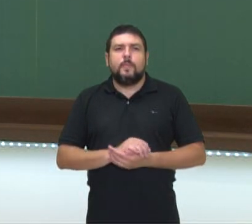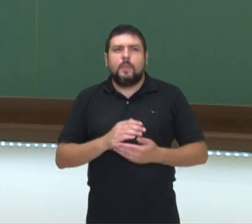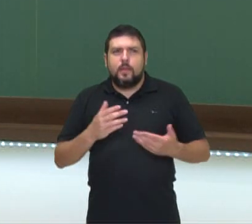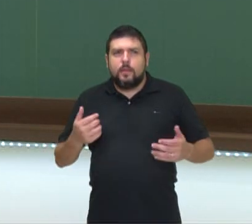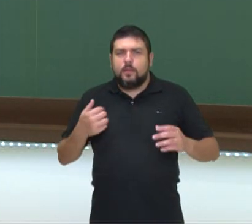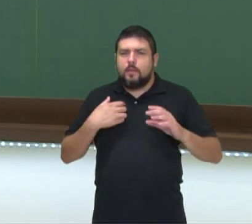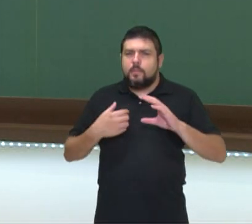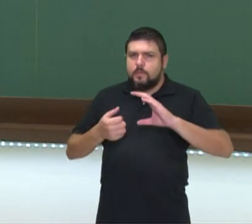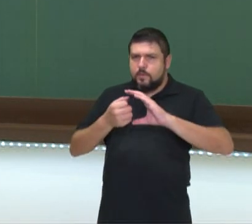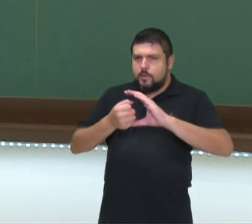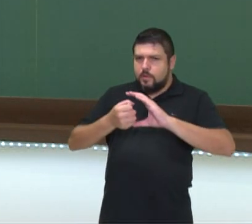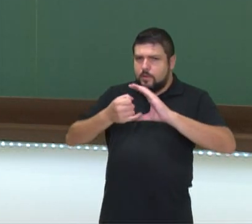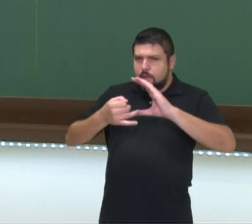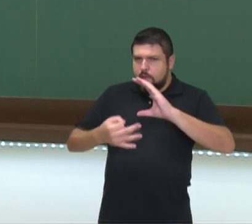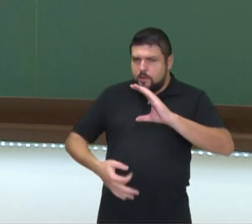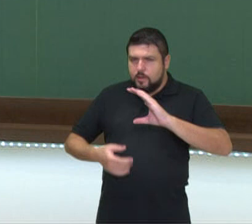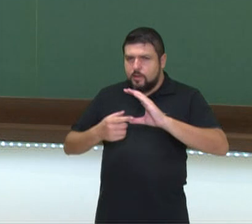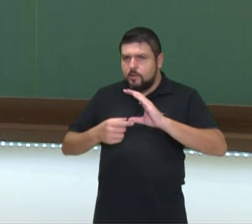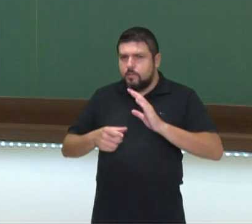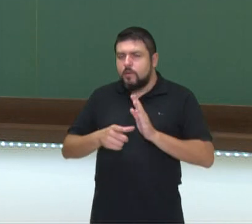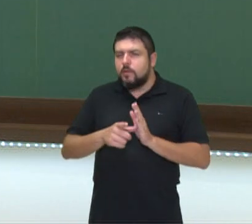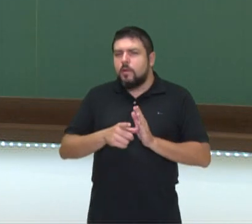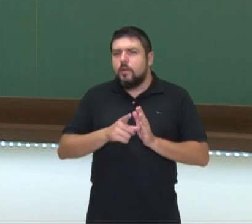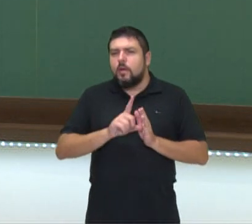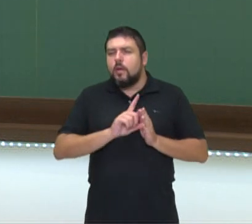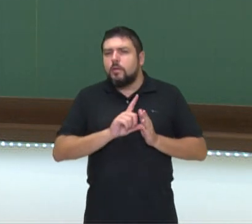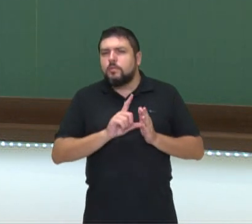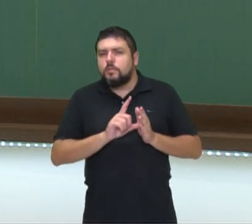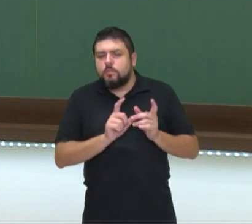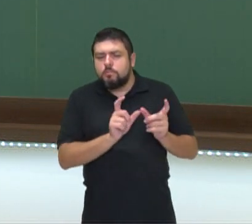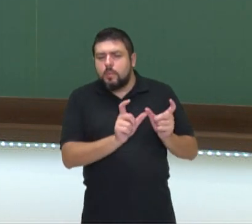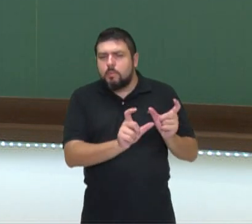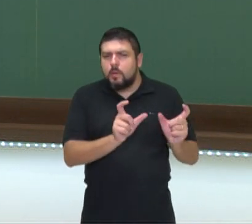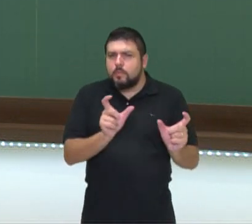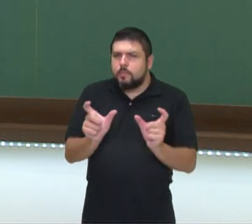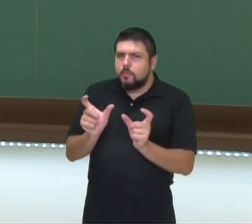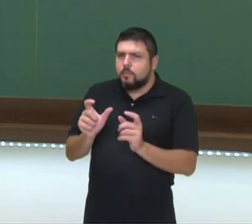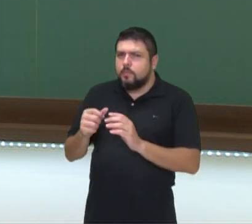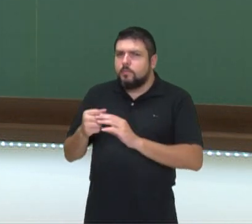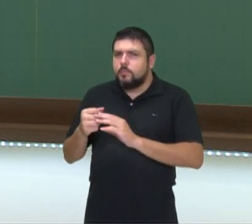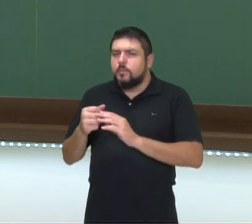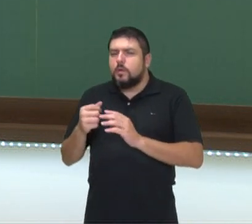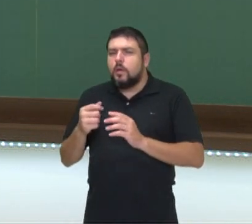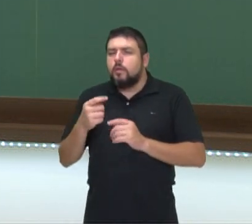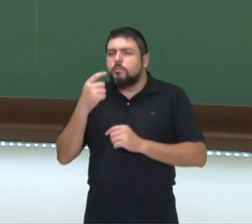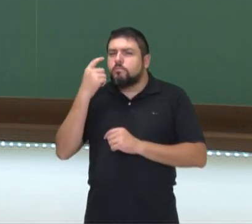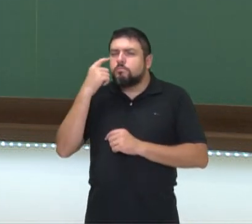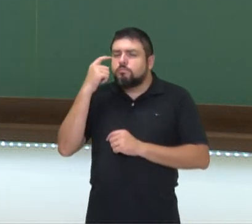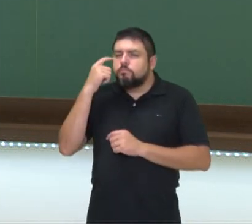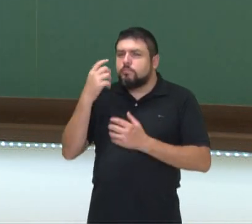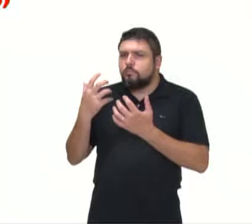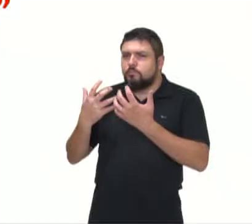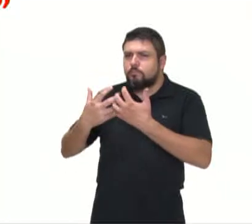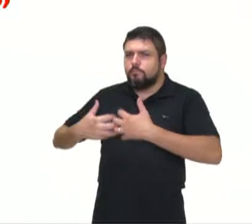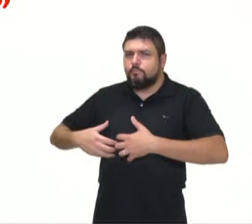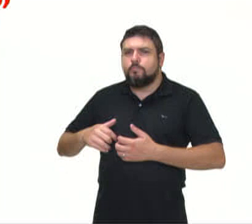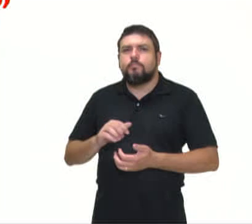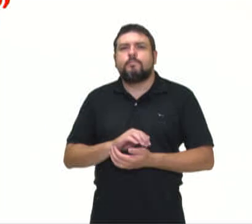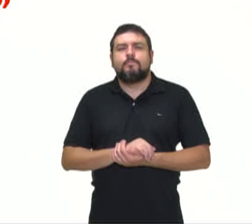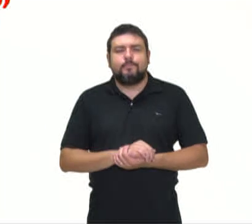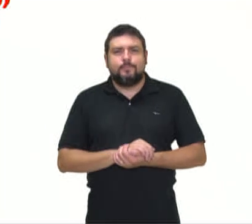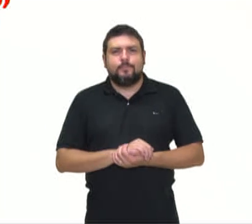que acabamos de relacionar e as suas palavras também, vejamos uma reflexão.